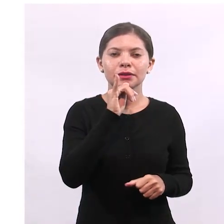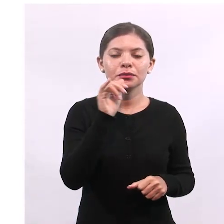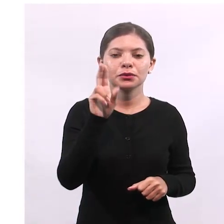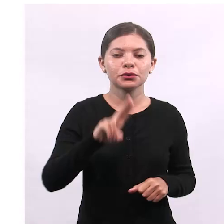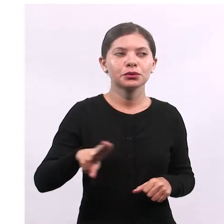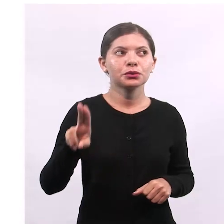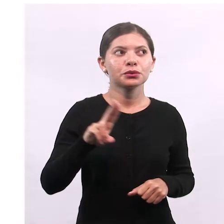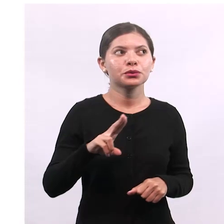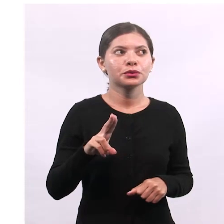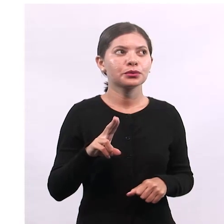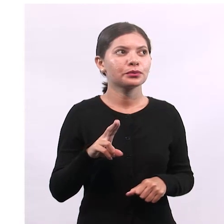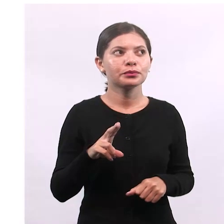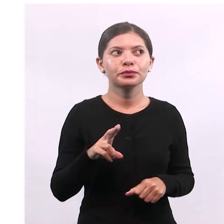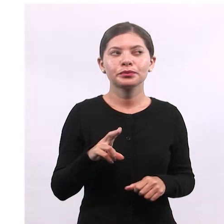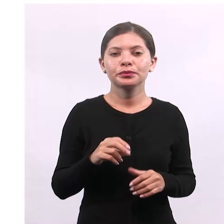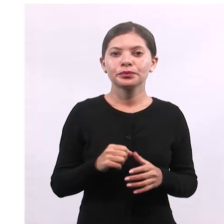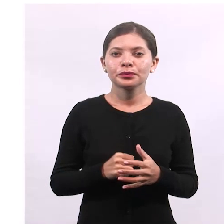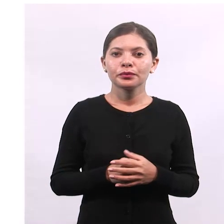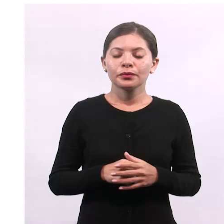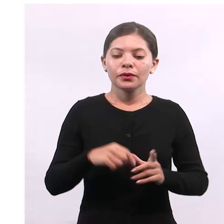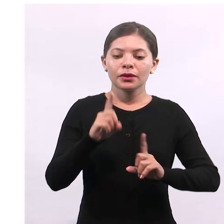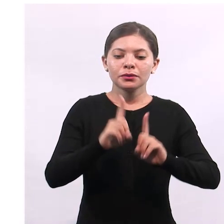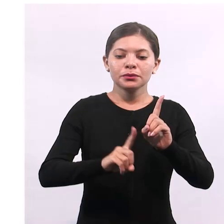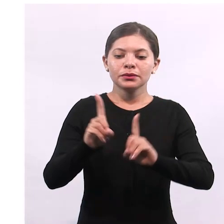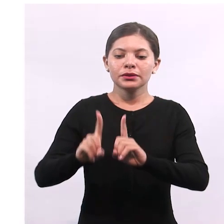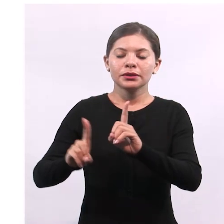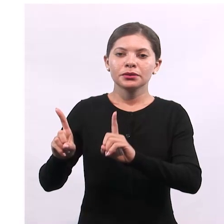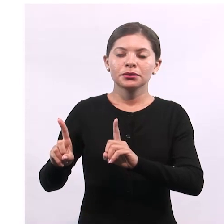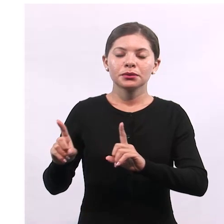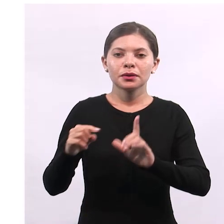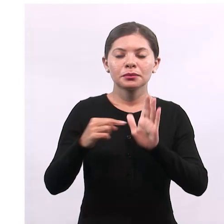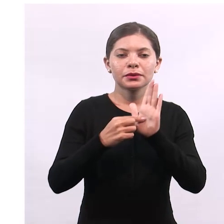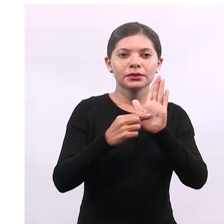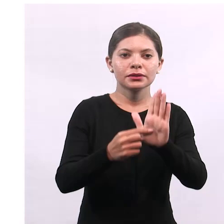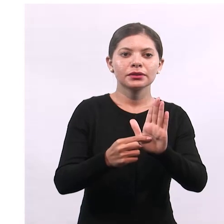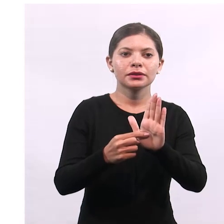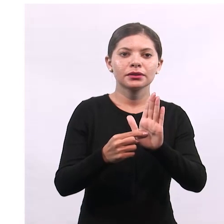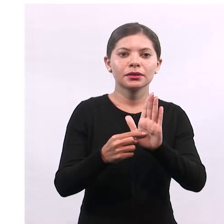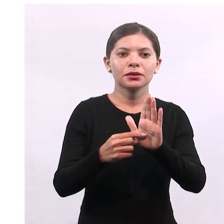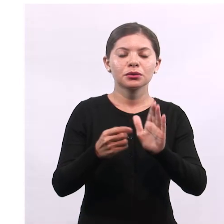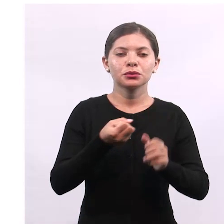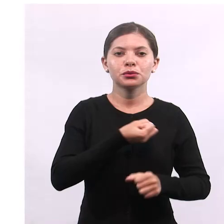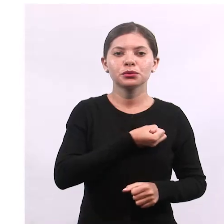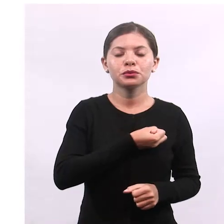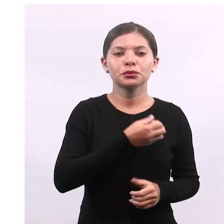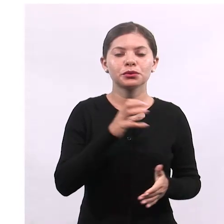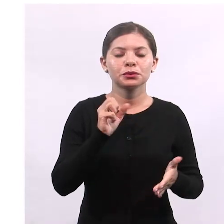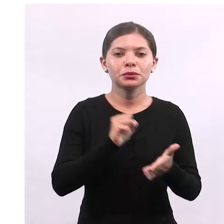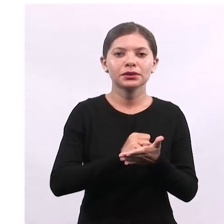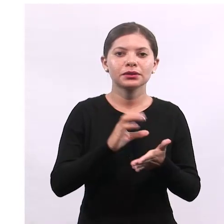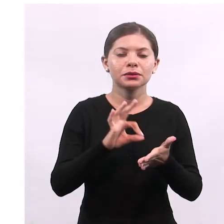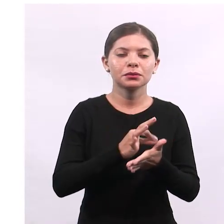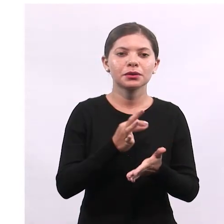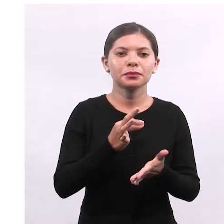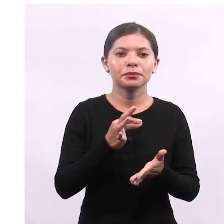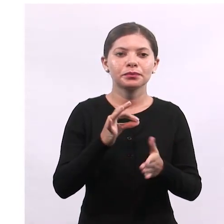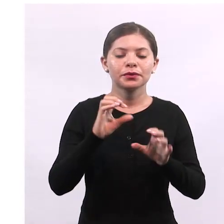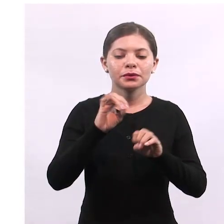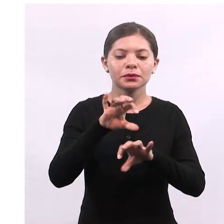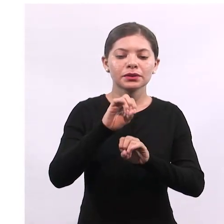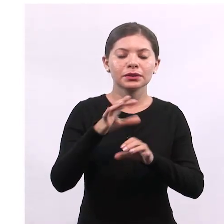colunas lá no material do senso que ele apresenta o número de matrículas da Educação Básica segunda dependência